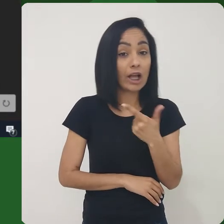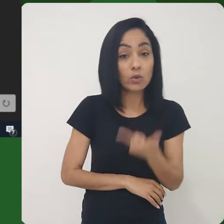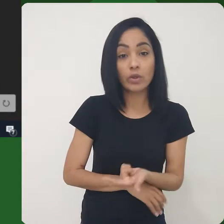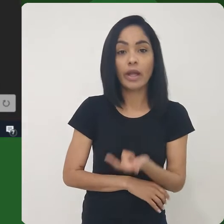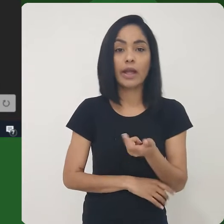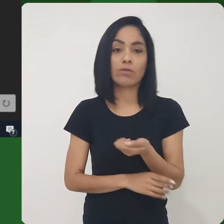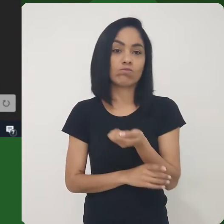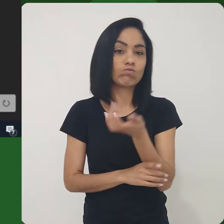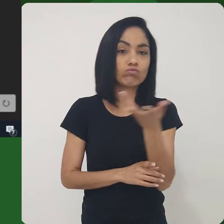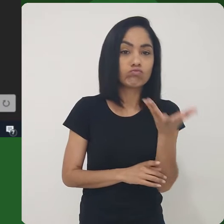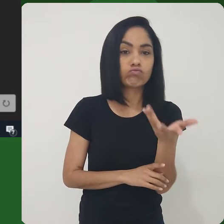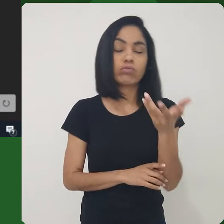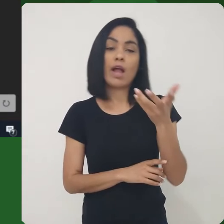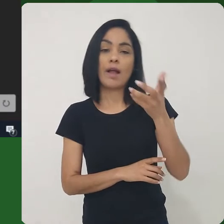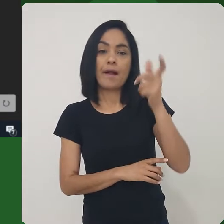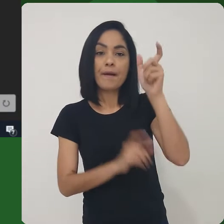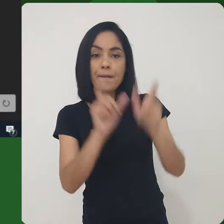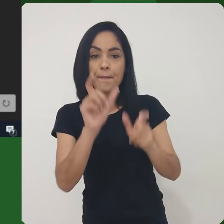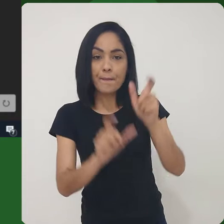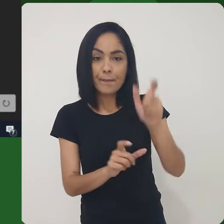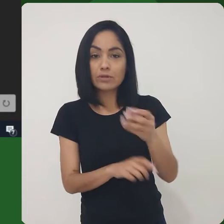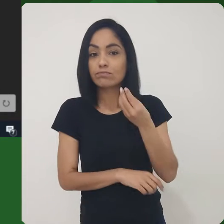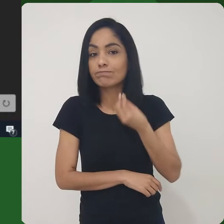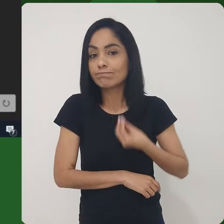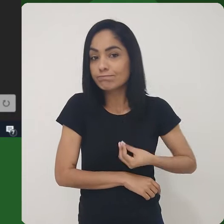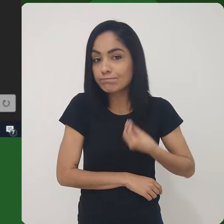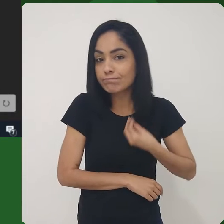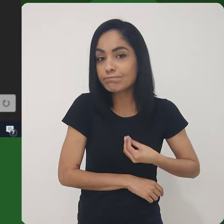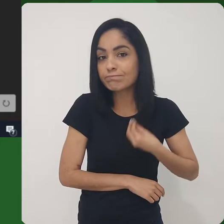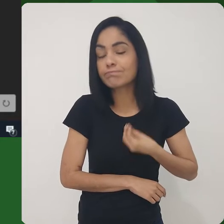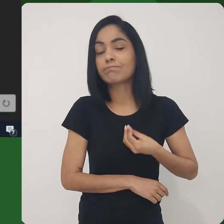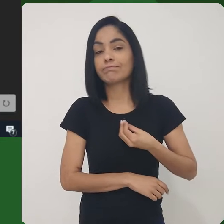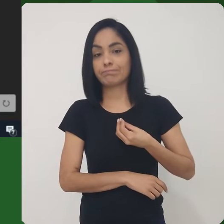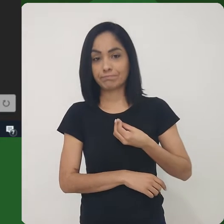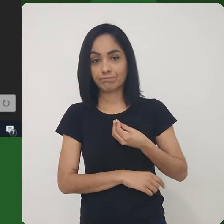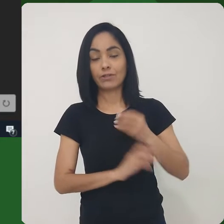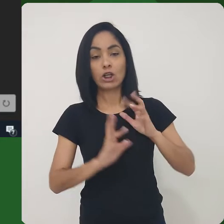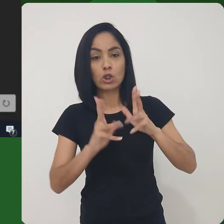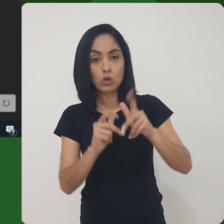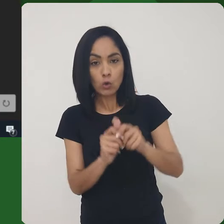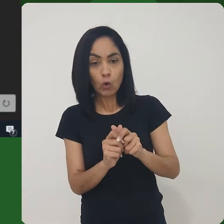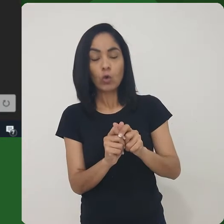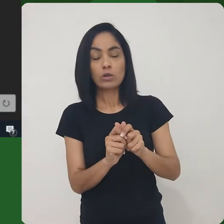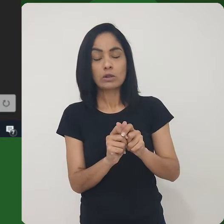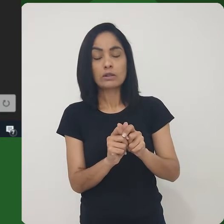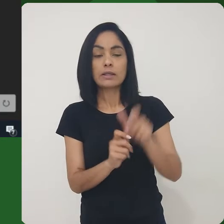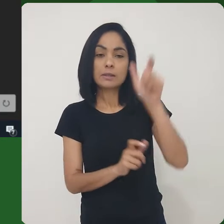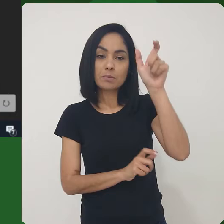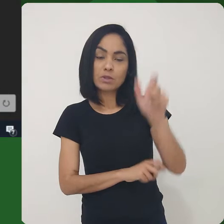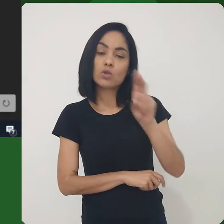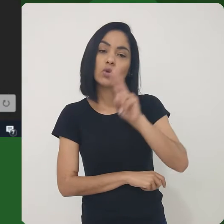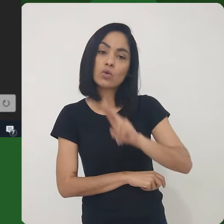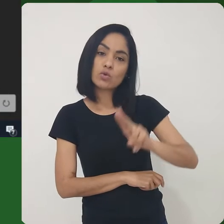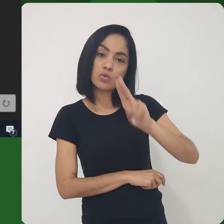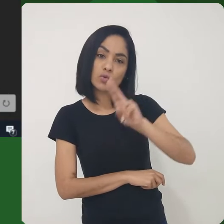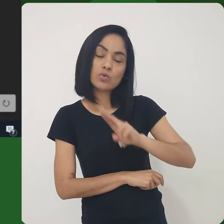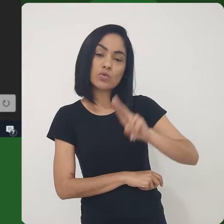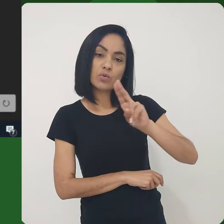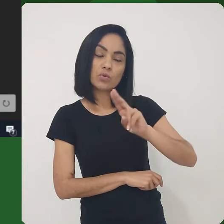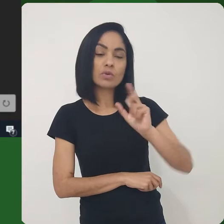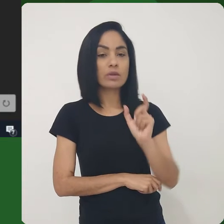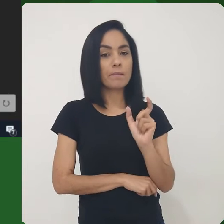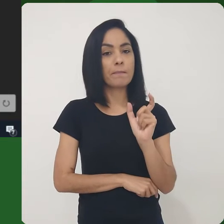não acontece, né, quando não se tem a presença mínima de todos os membros, usa-se,